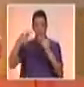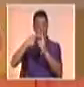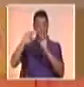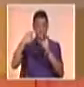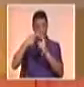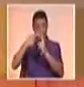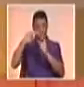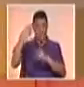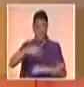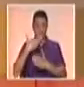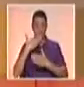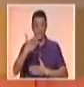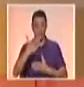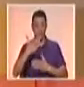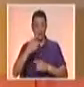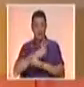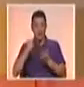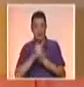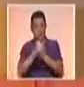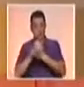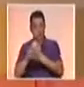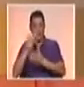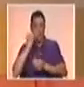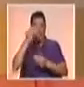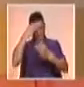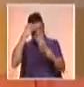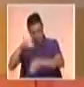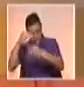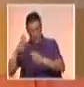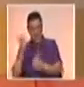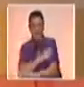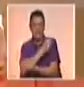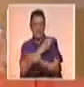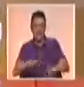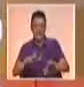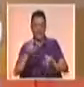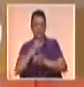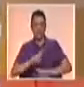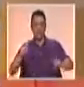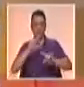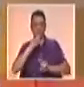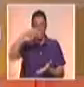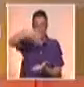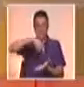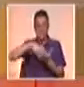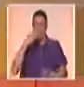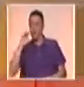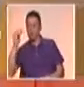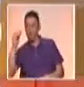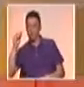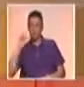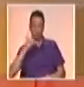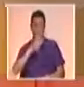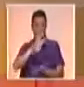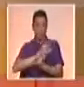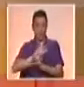grandes, pedir ajuda, até na forma como ensinar aquelas crianças. Porque não é a mesma maneira, não se pode exigir a um aluno surdo no quarto ano,